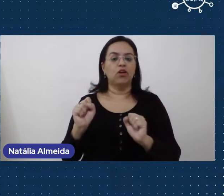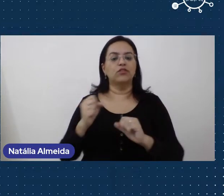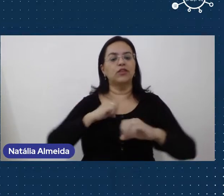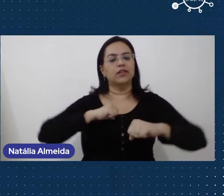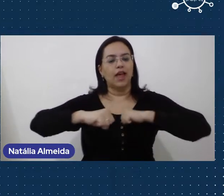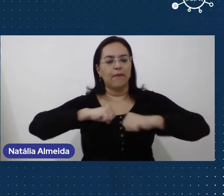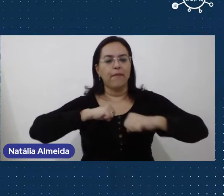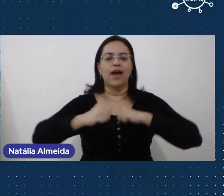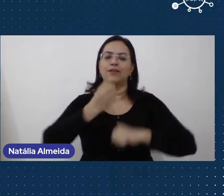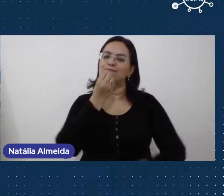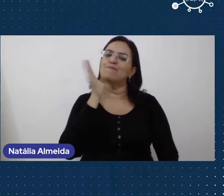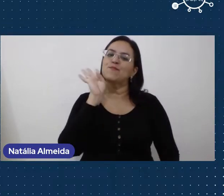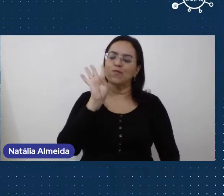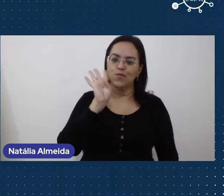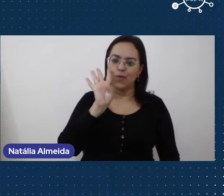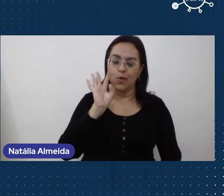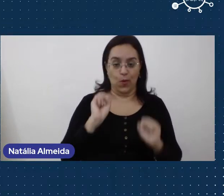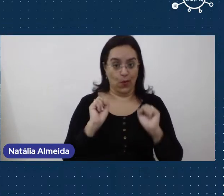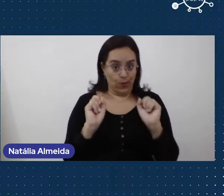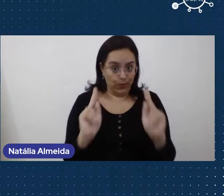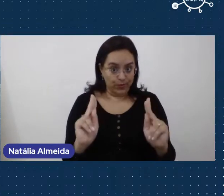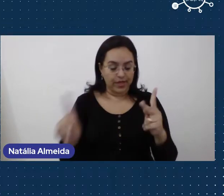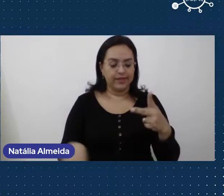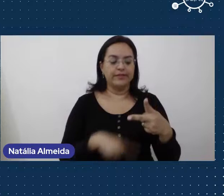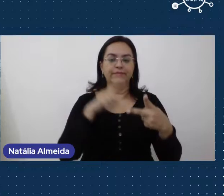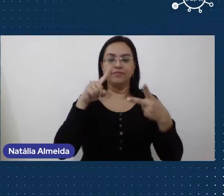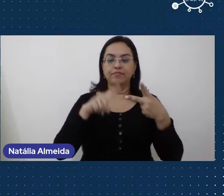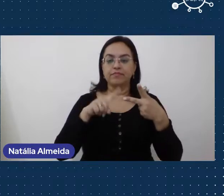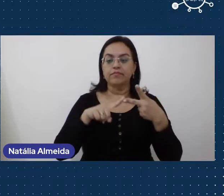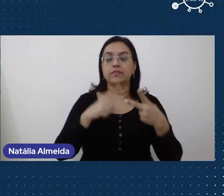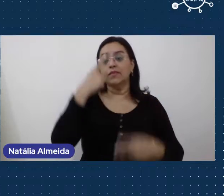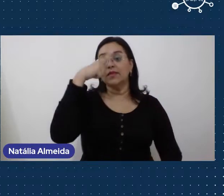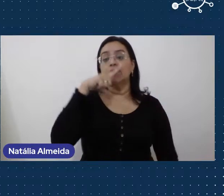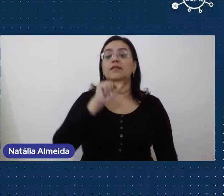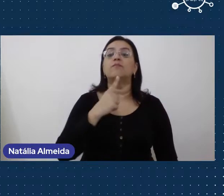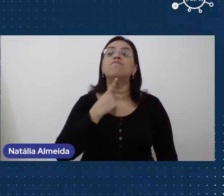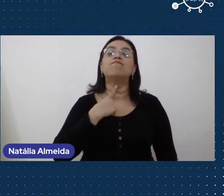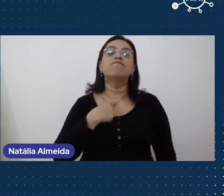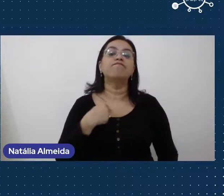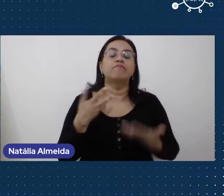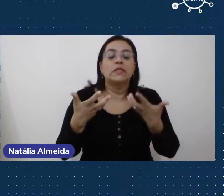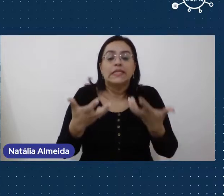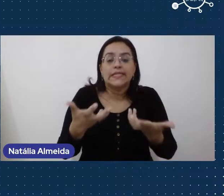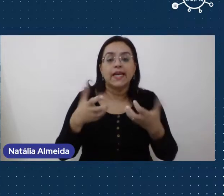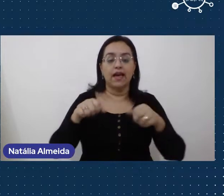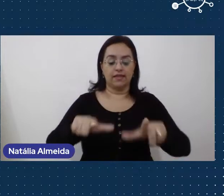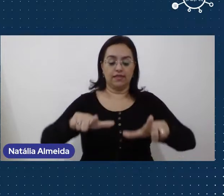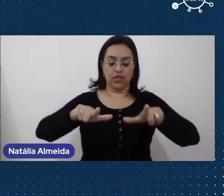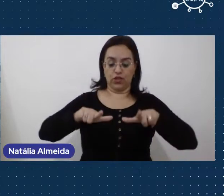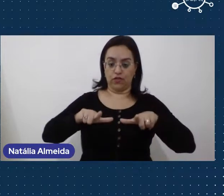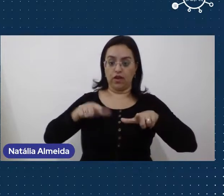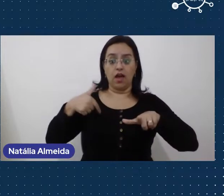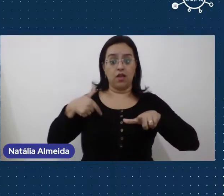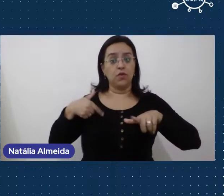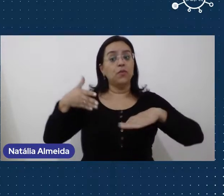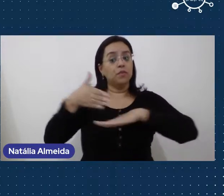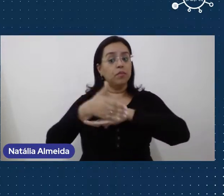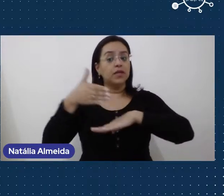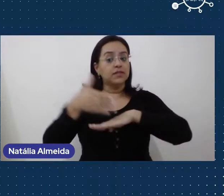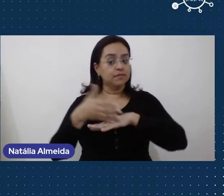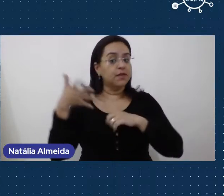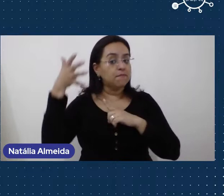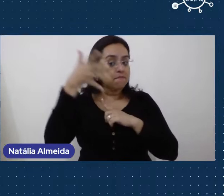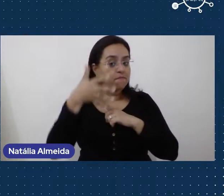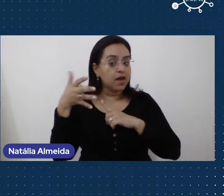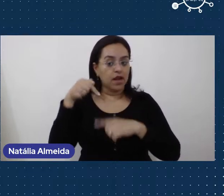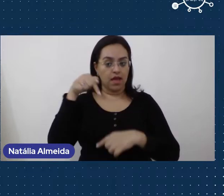ser muito bacana, ok? Também para quem deseja receber certificado de participação nessa palestra.